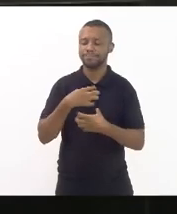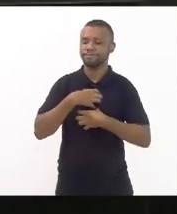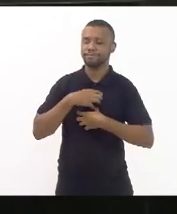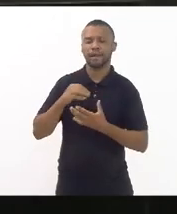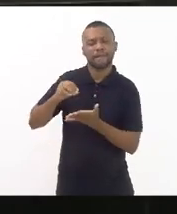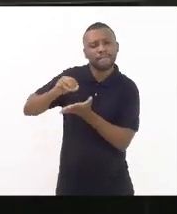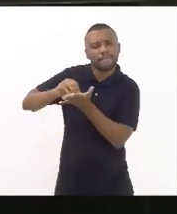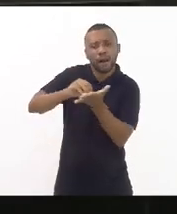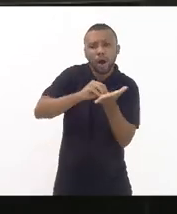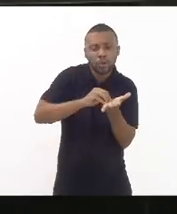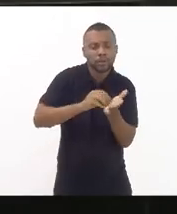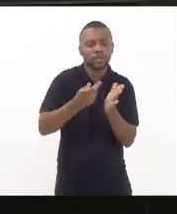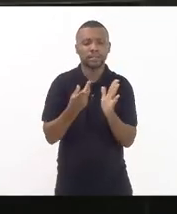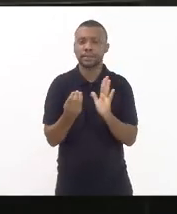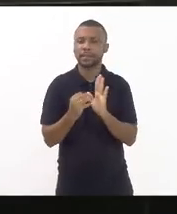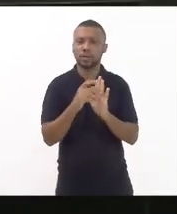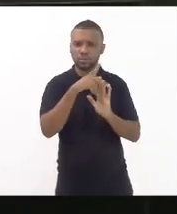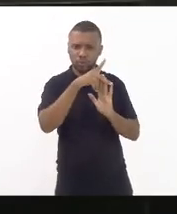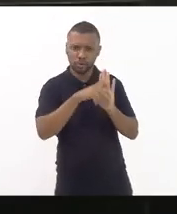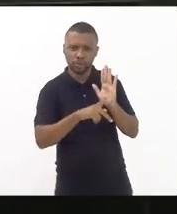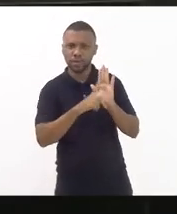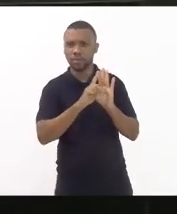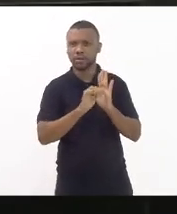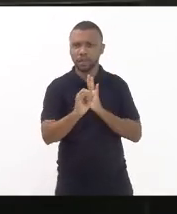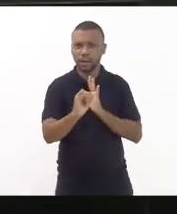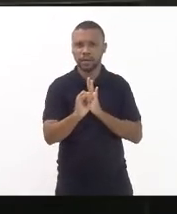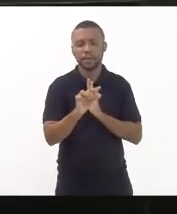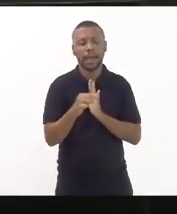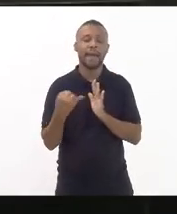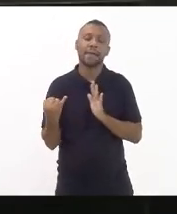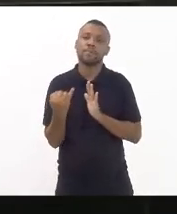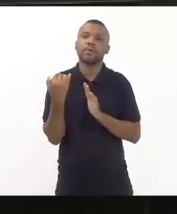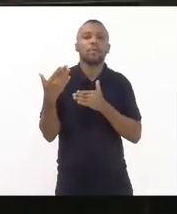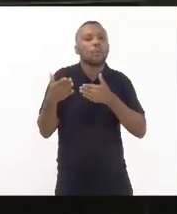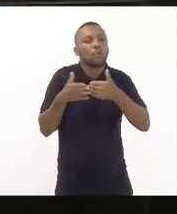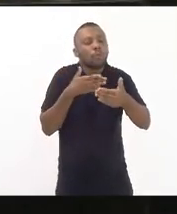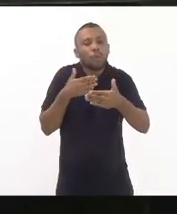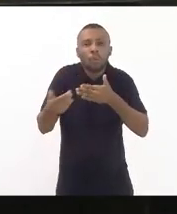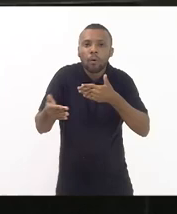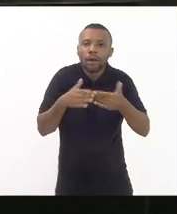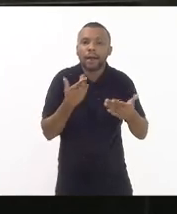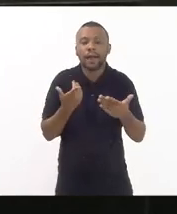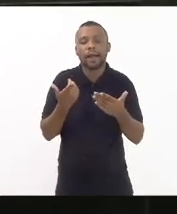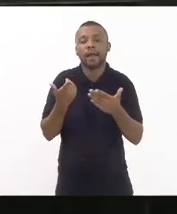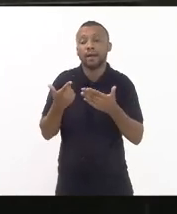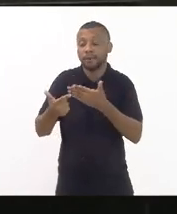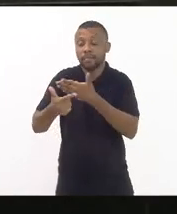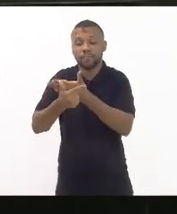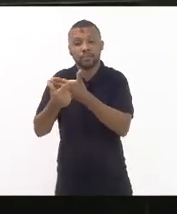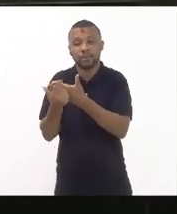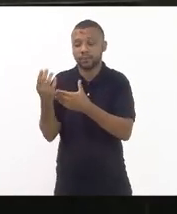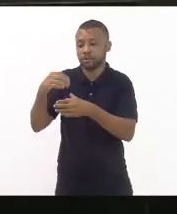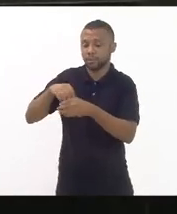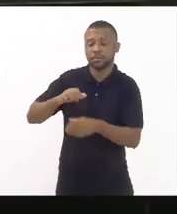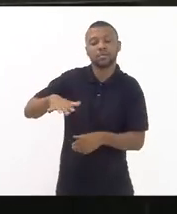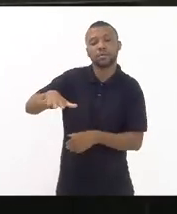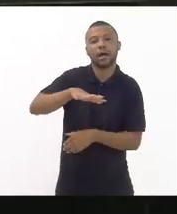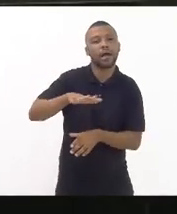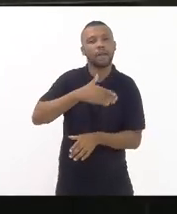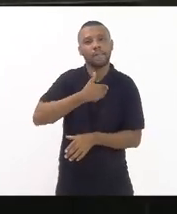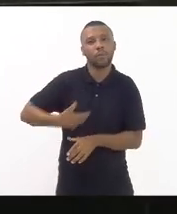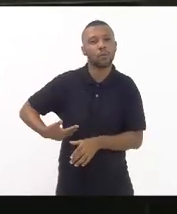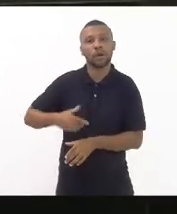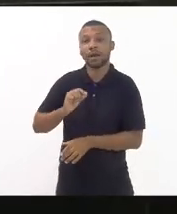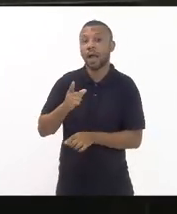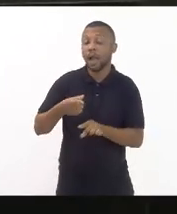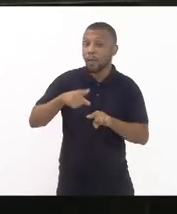e achamos que é necessário para qualquer carreira dentro do serviço público é a proibição